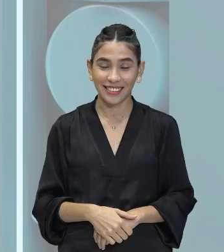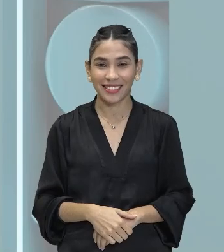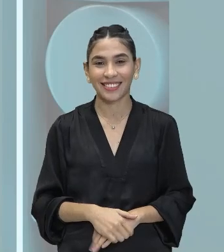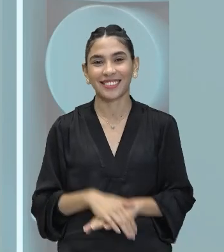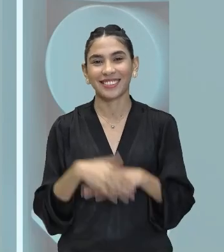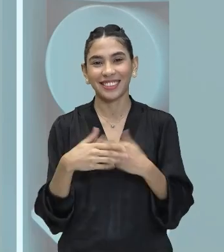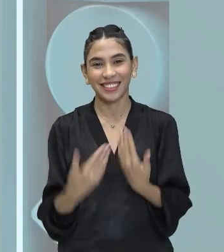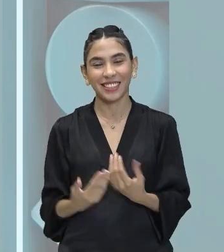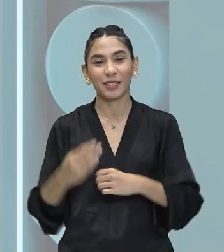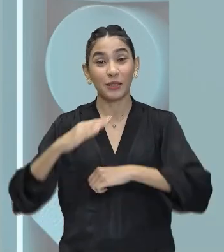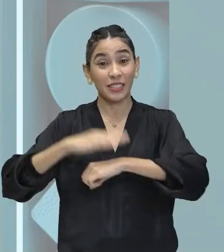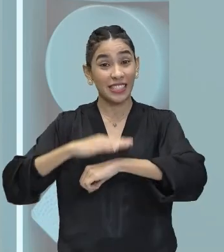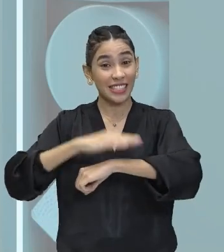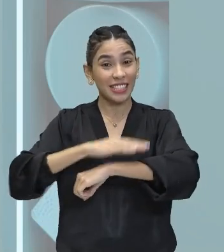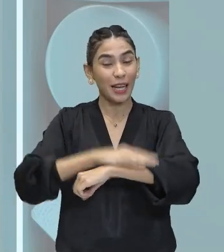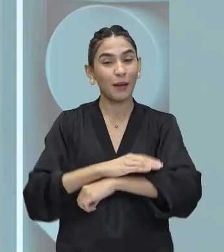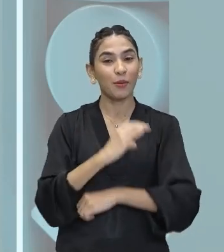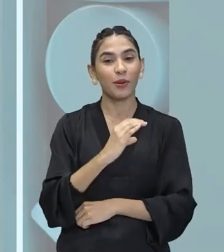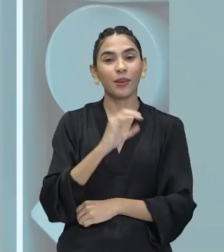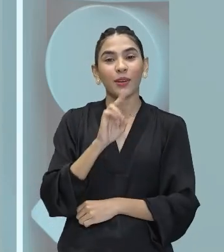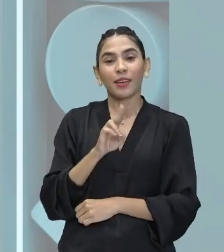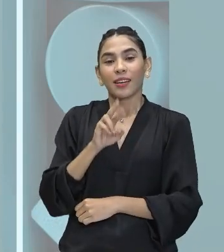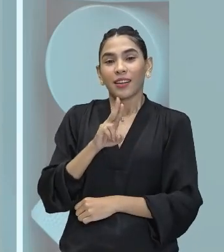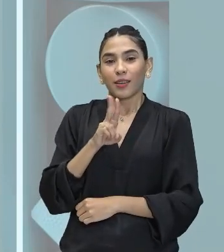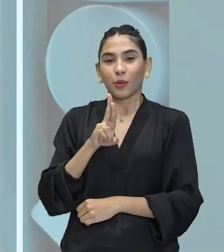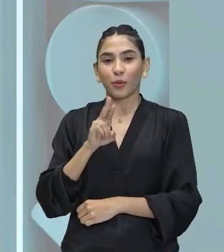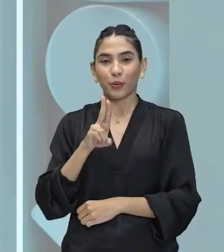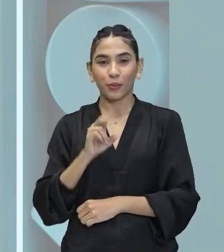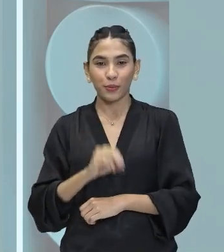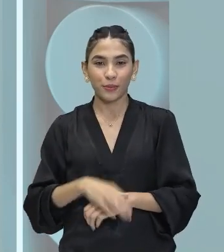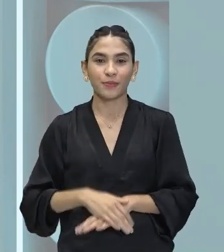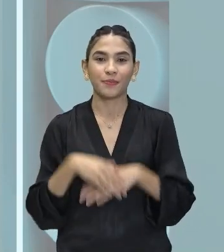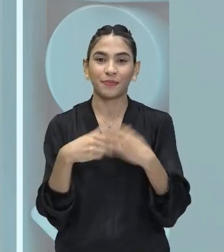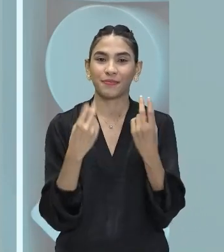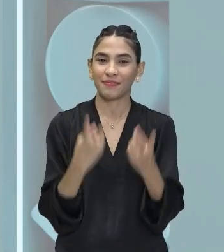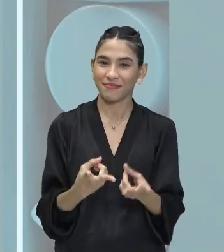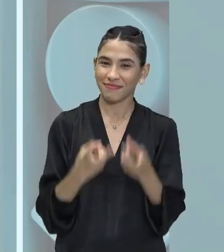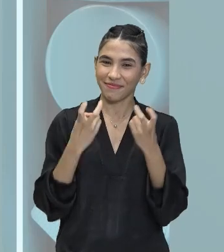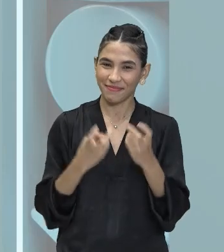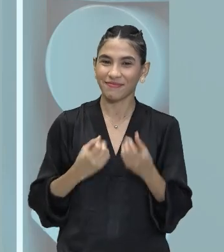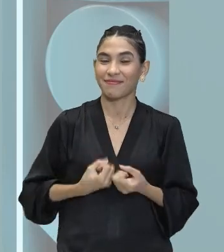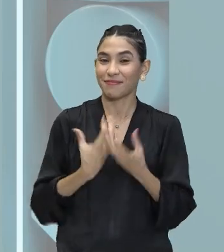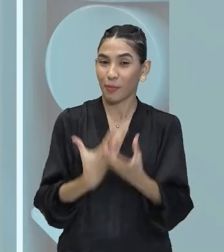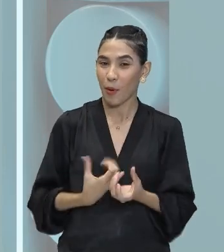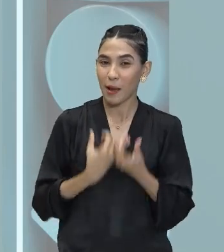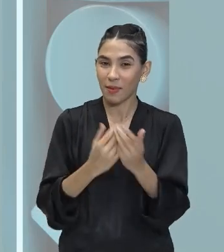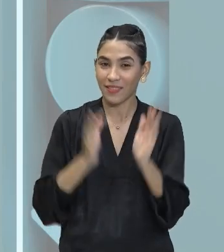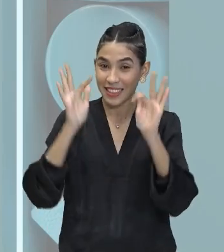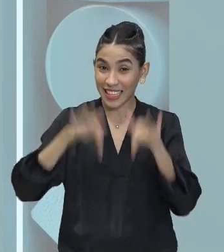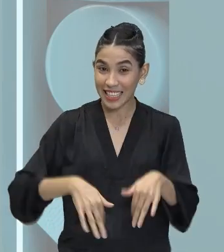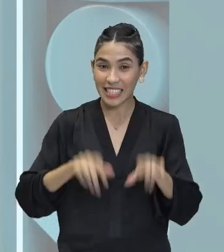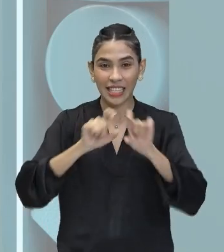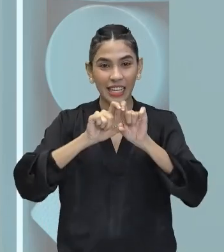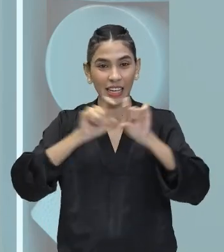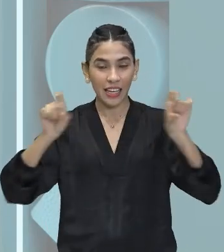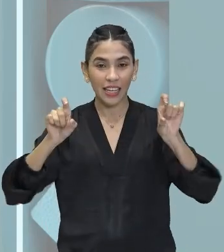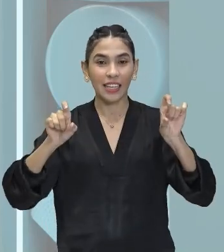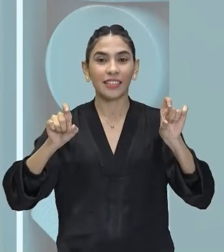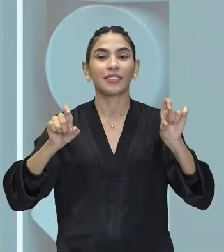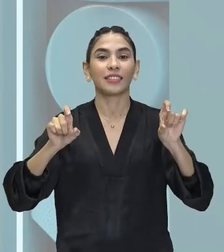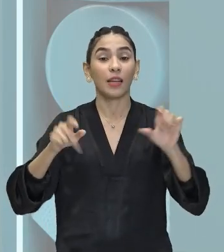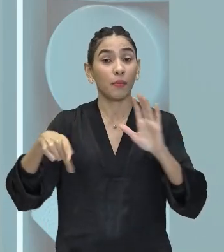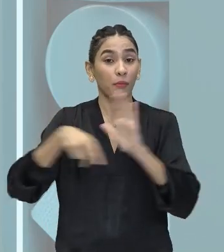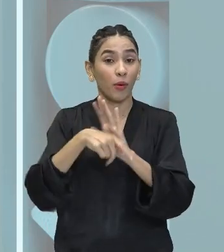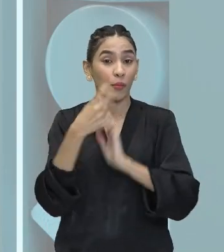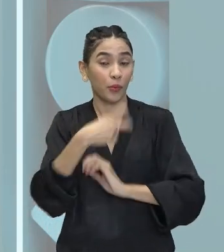Então, Sapo Cururu da beira do rio. Vejam, né, que esse poema finaliza aí com essa frase que é da